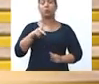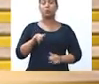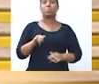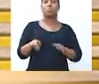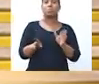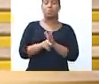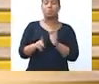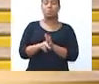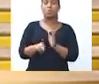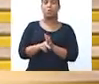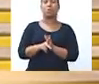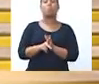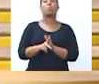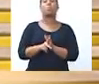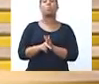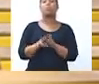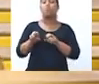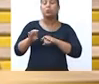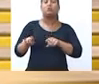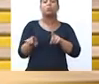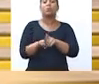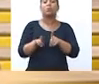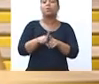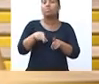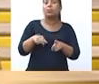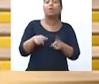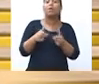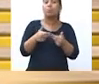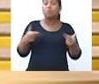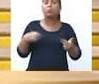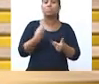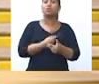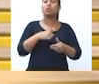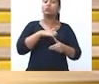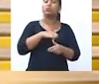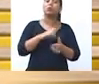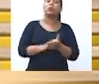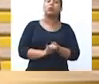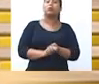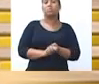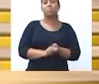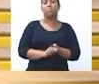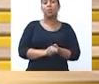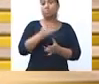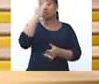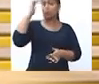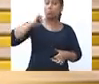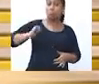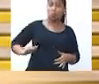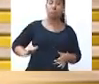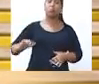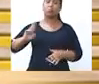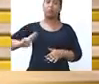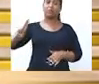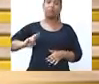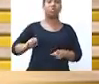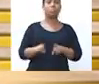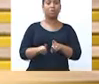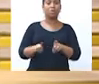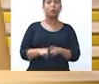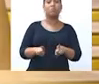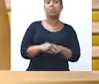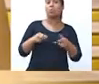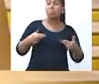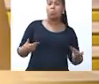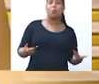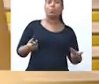núcleo de ensino que é da Unesp também, que são vias que a gente tem tanto para ter bolsistas da universidade, como também algum